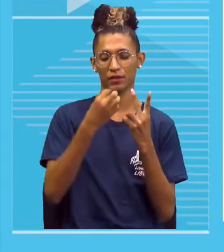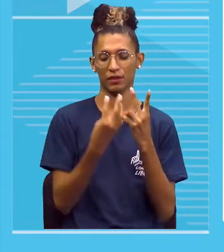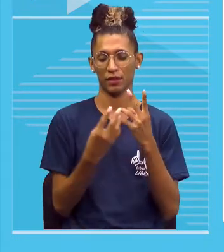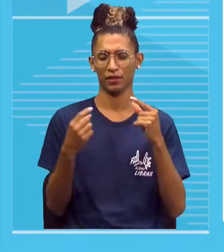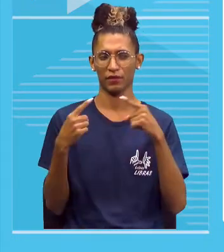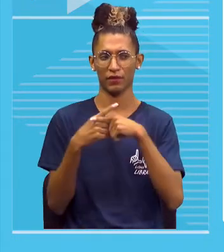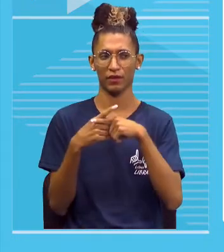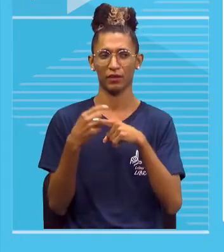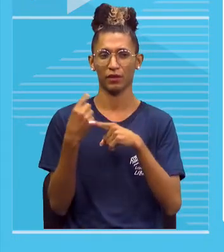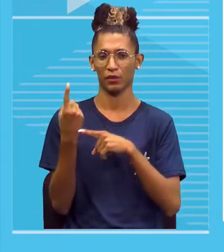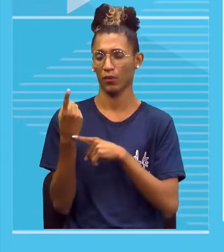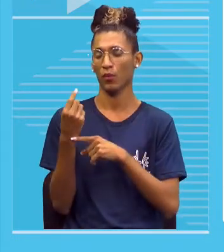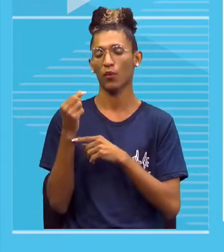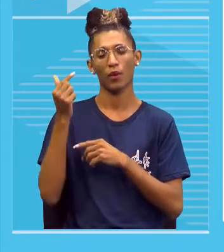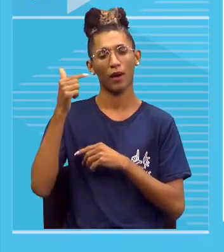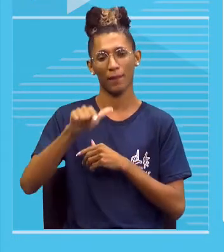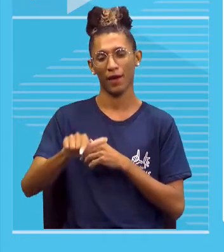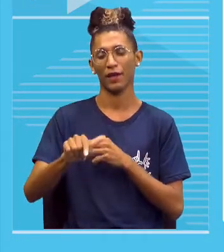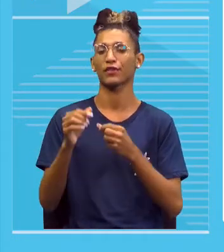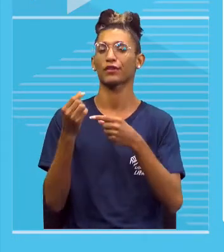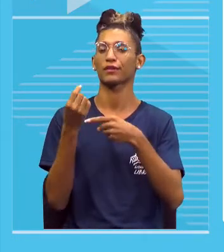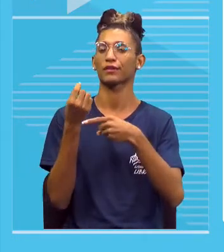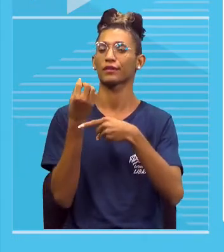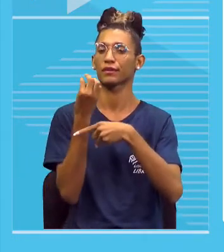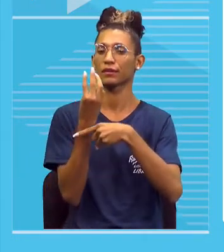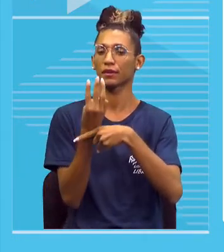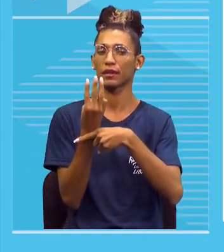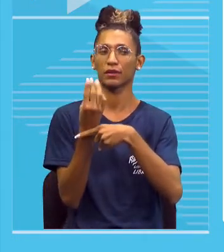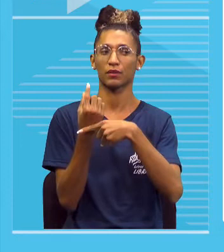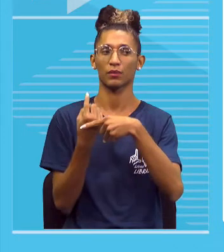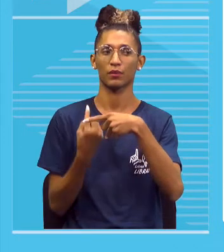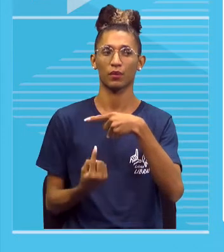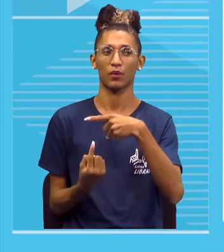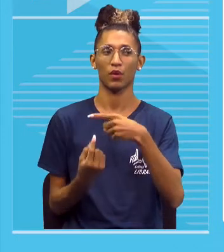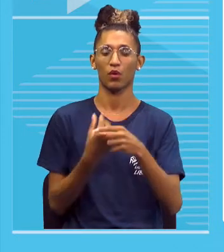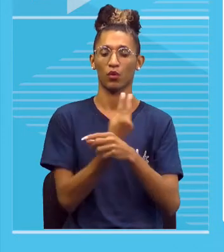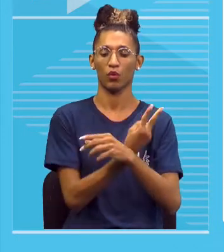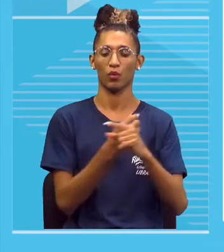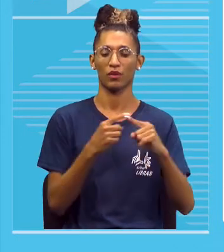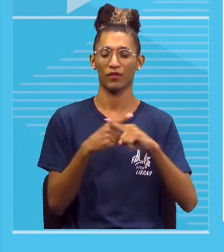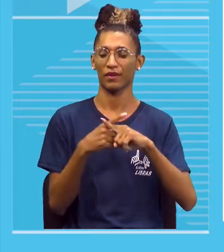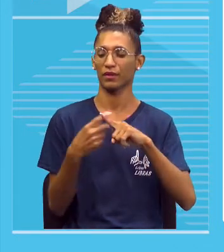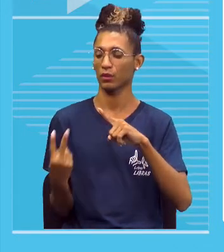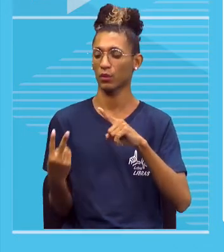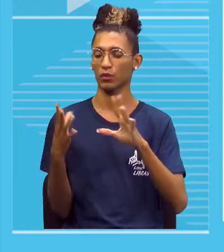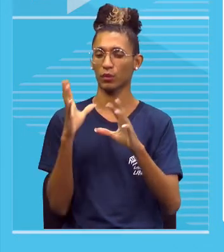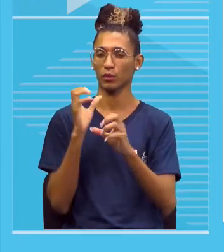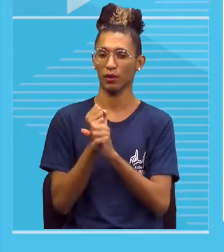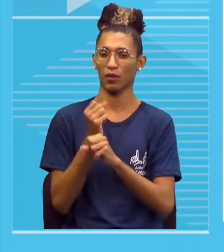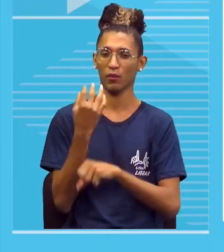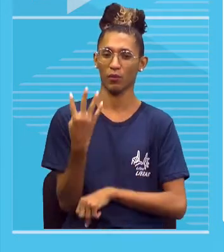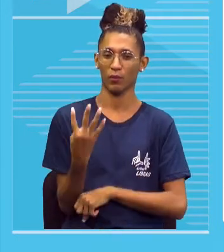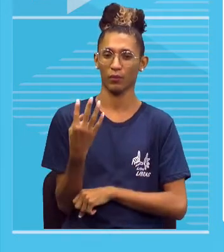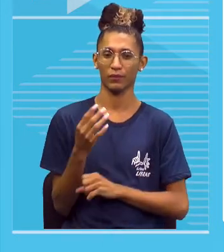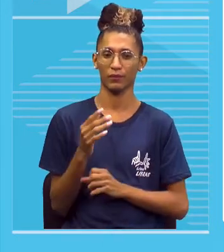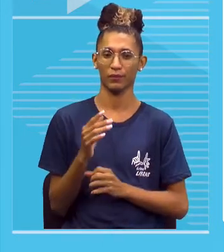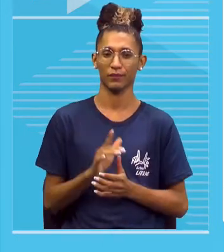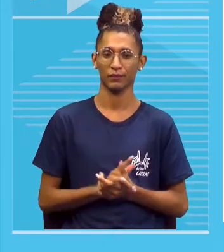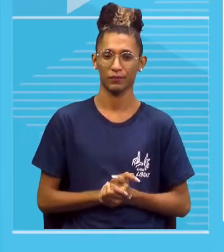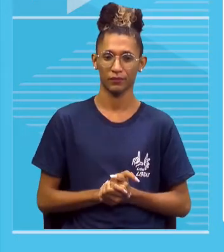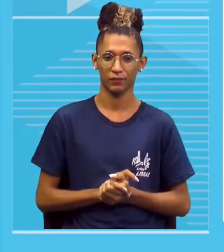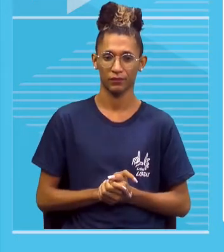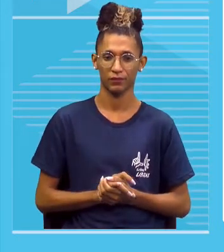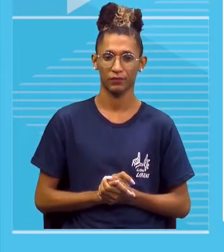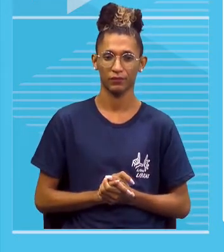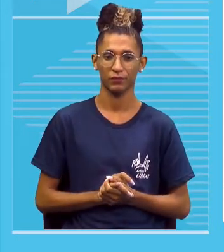1 da raiz de três duas vezes dois dá quatro então fica 2